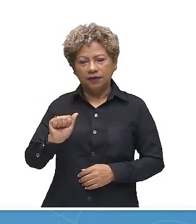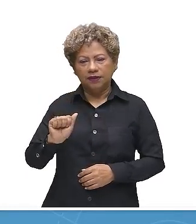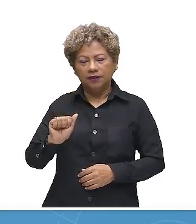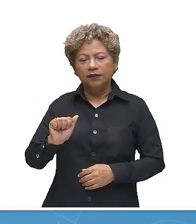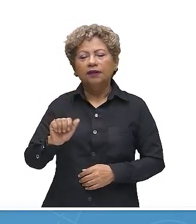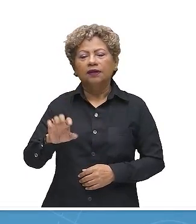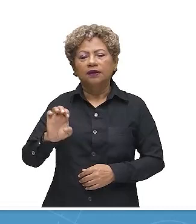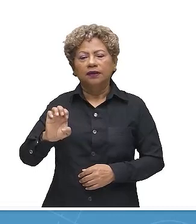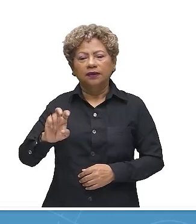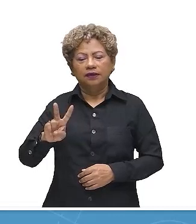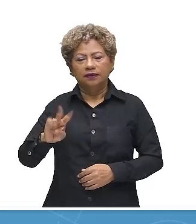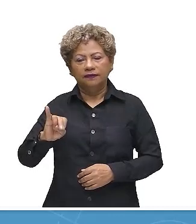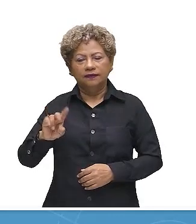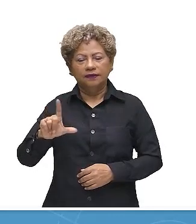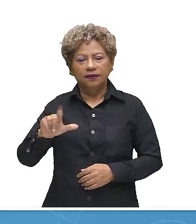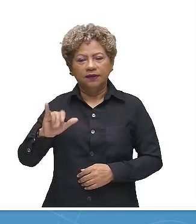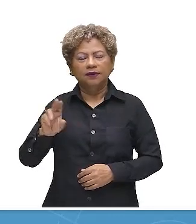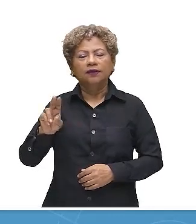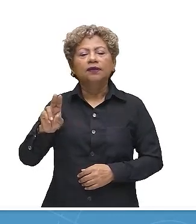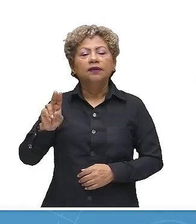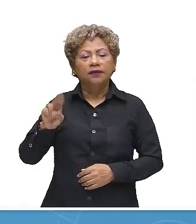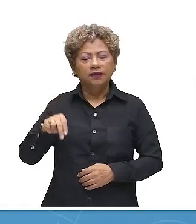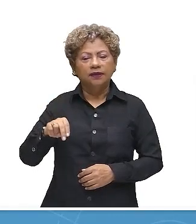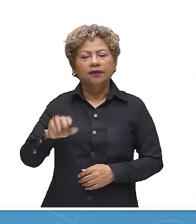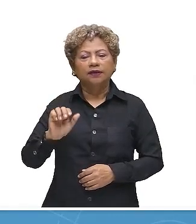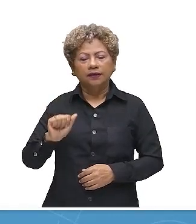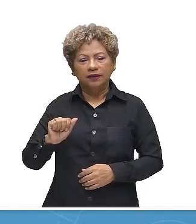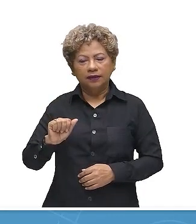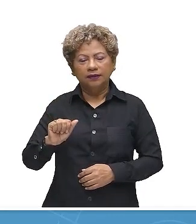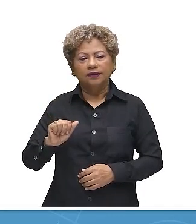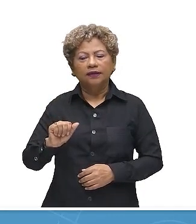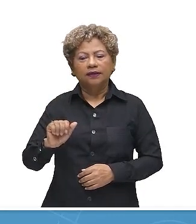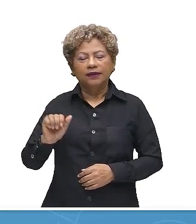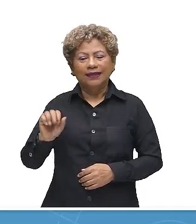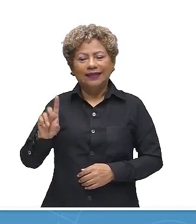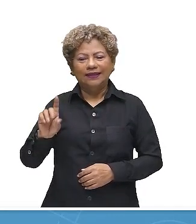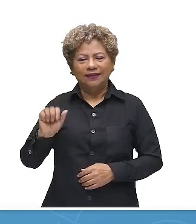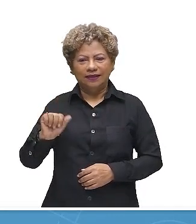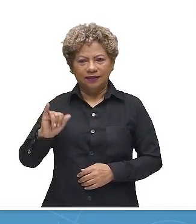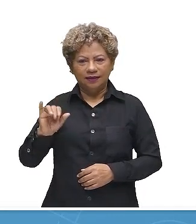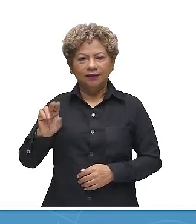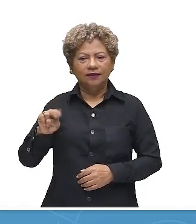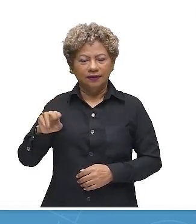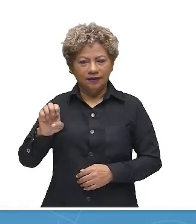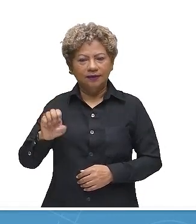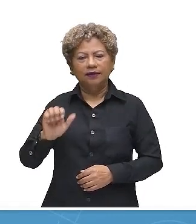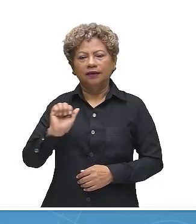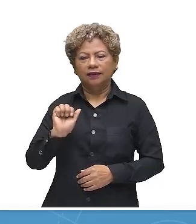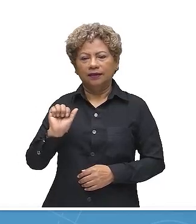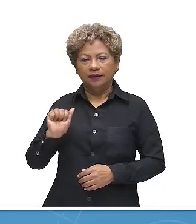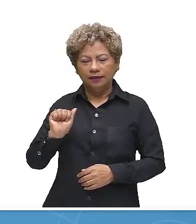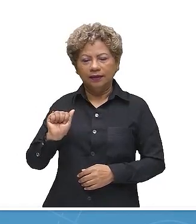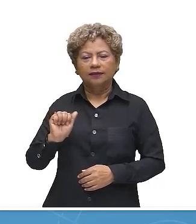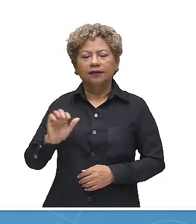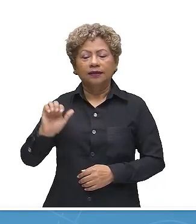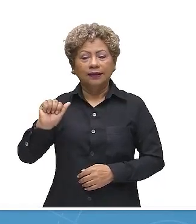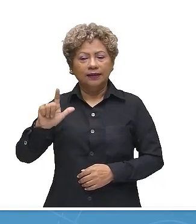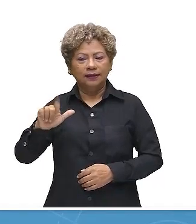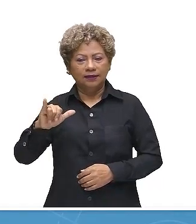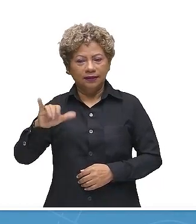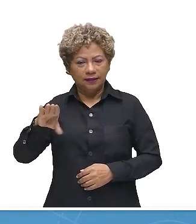A. Alice, A. Daiane, A. Agatha, A.